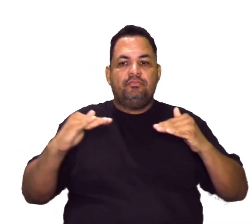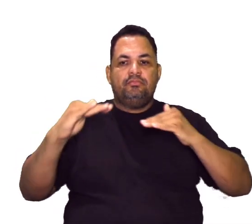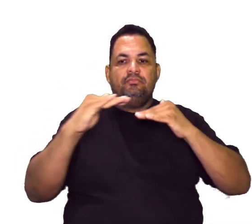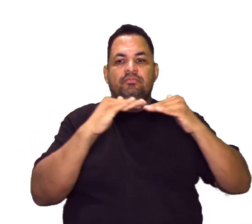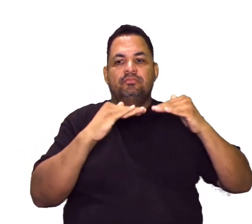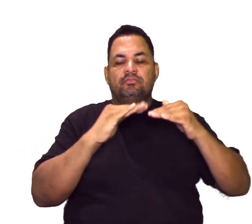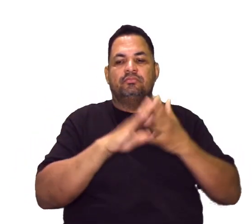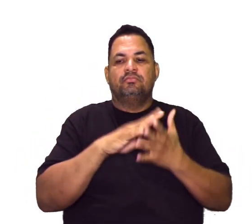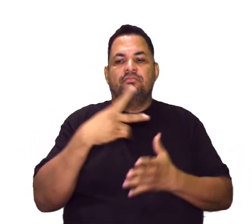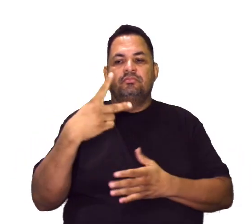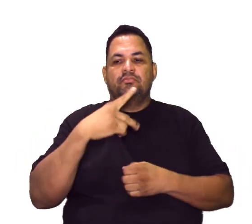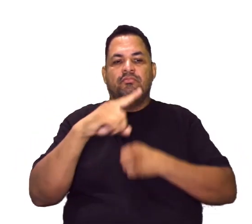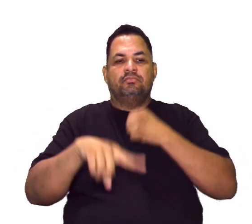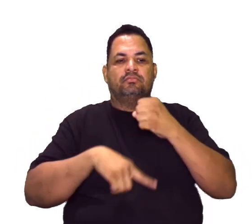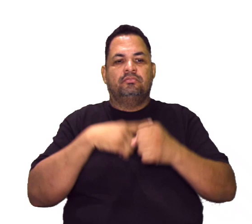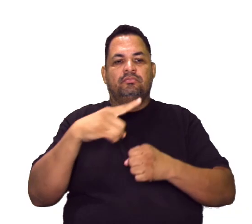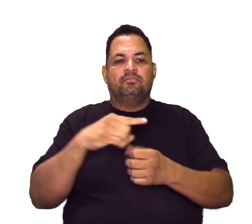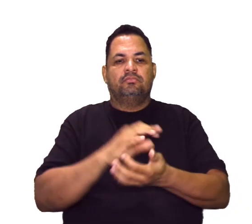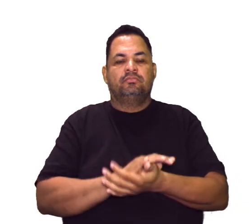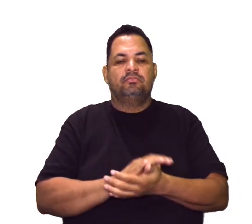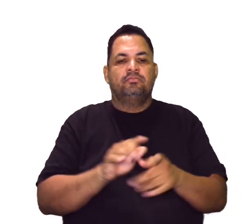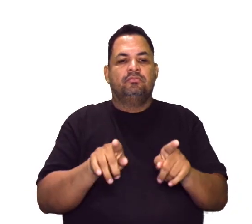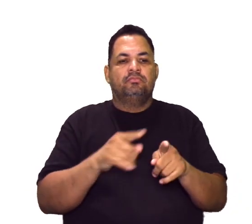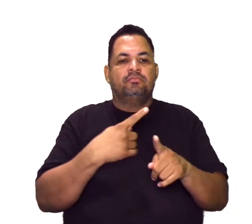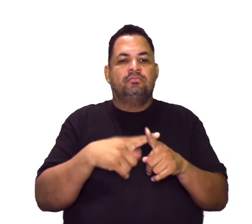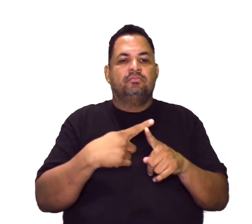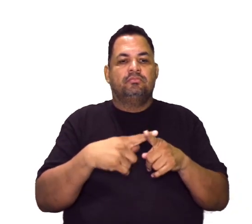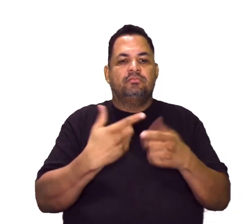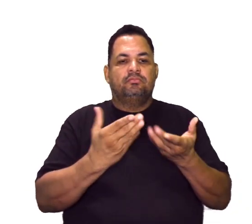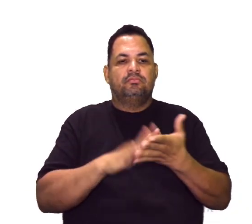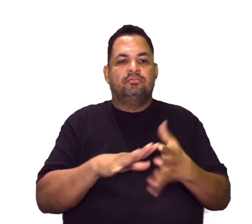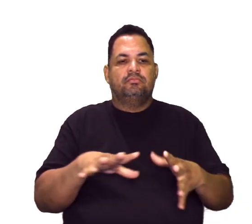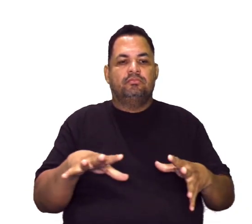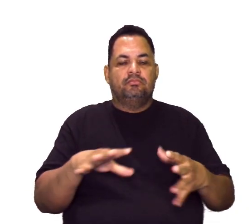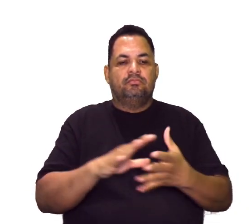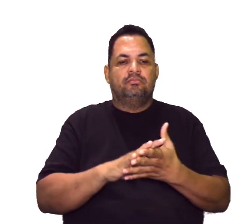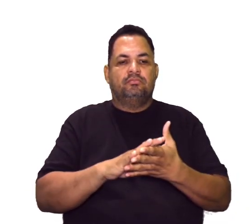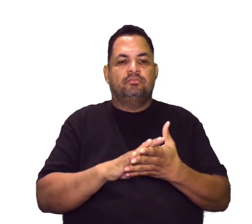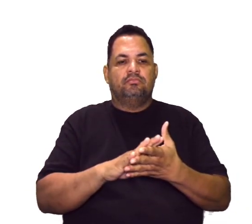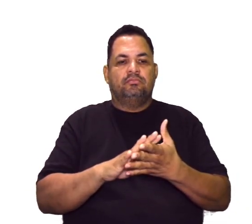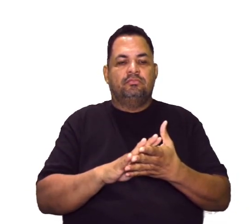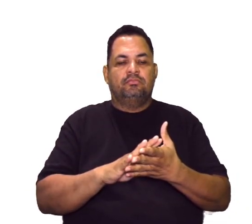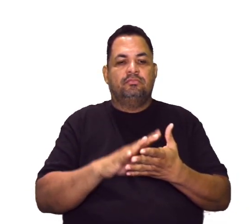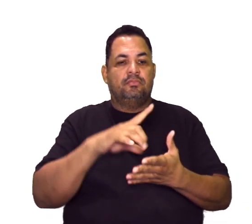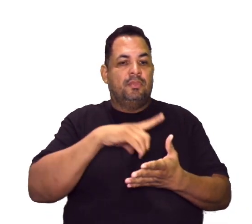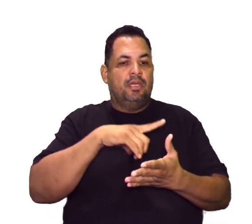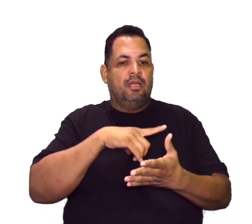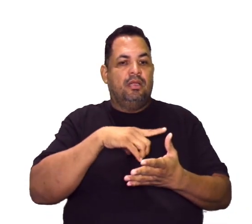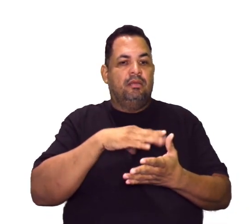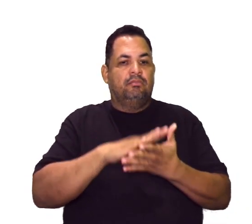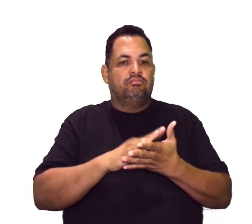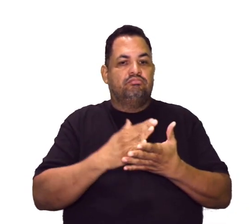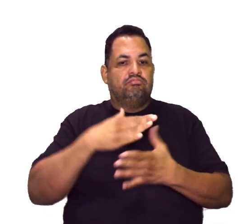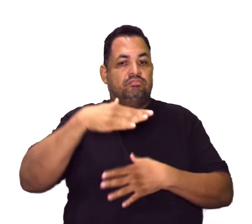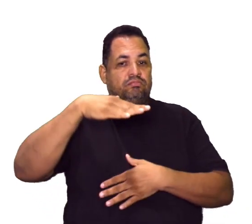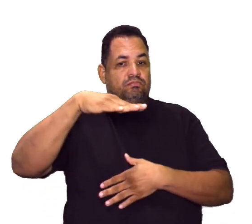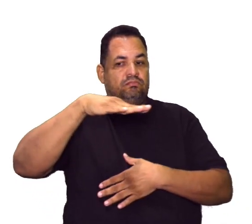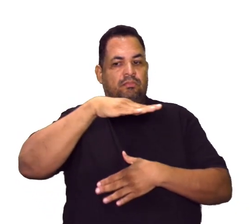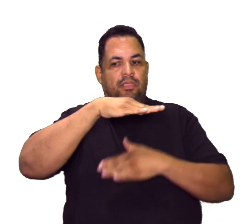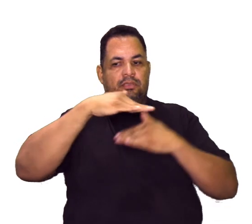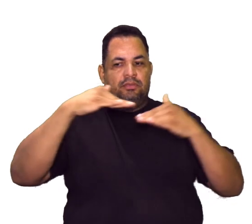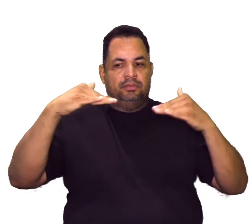distribuídos igualmente entre os dois átomos, os quais adquirem um caráter parcial. Está vendo